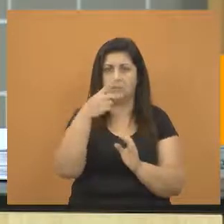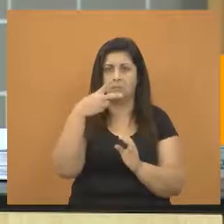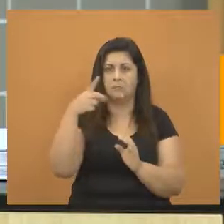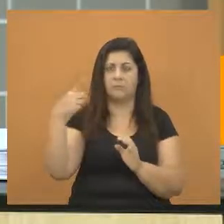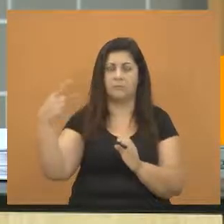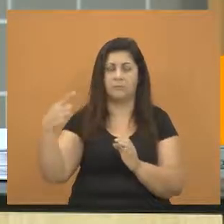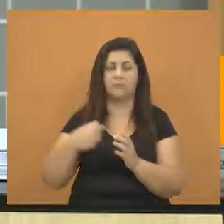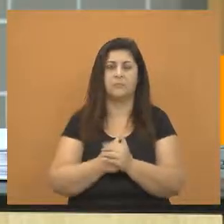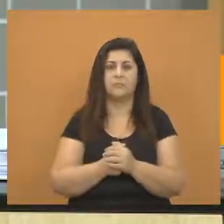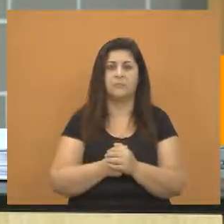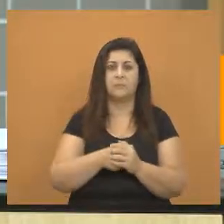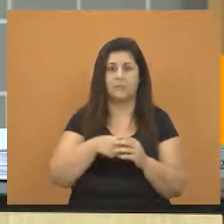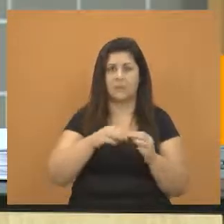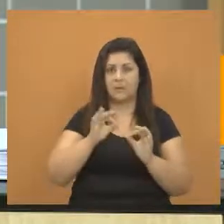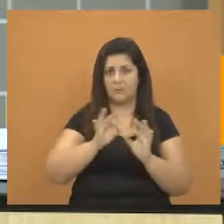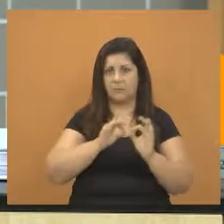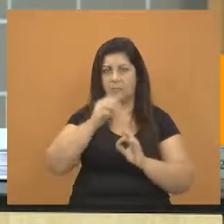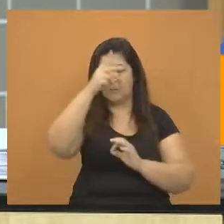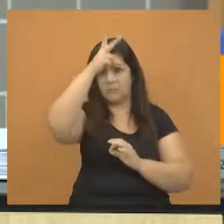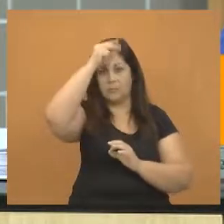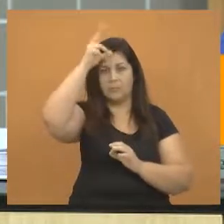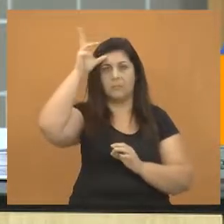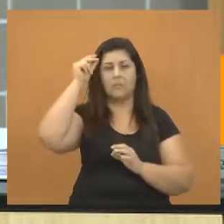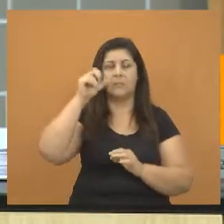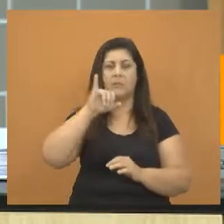municipal Isaías José de Santana.